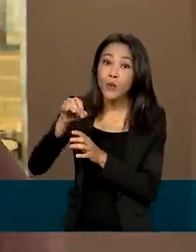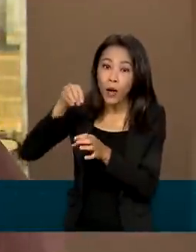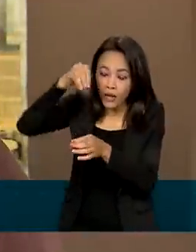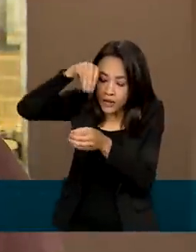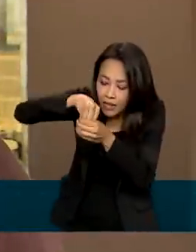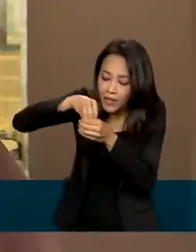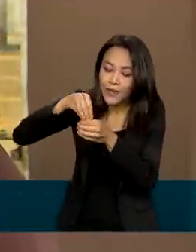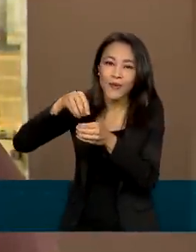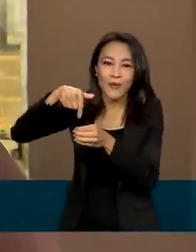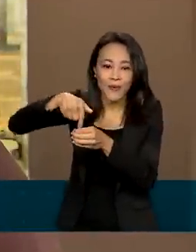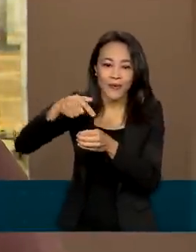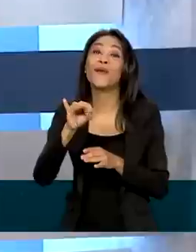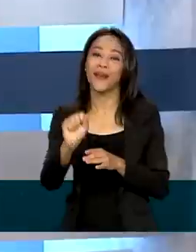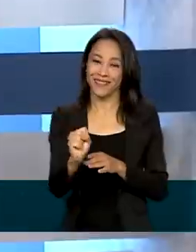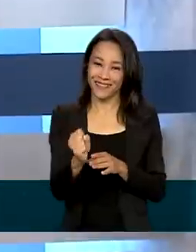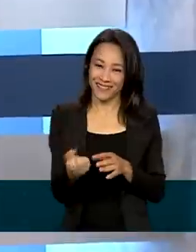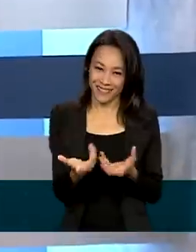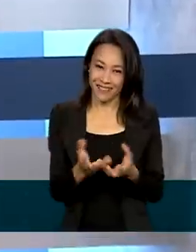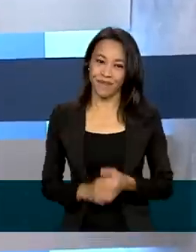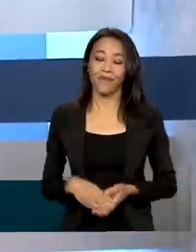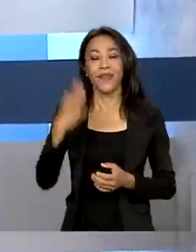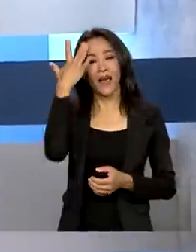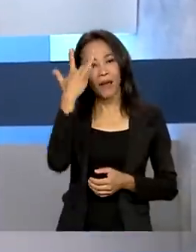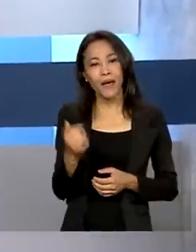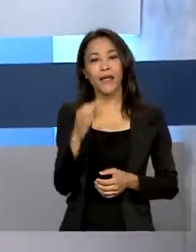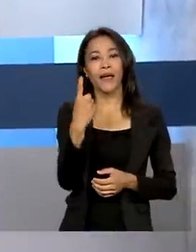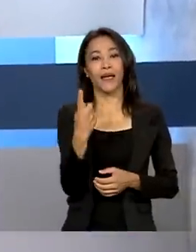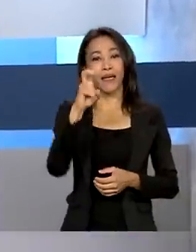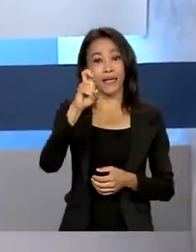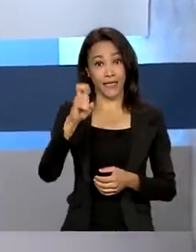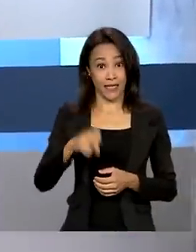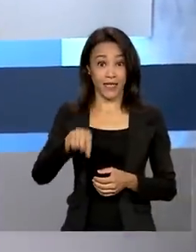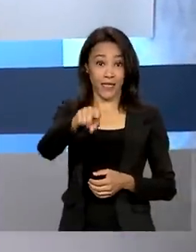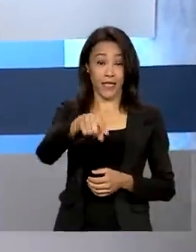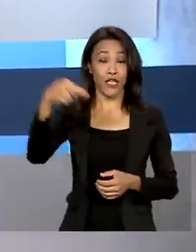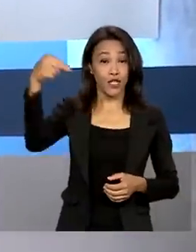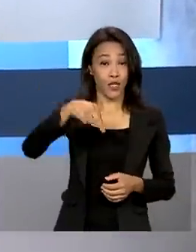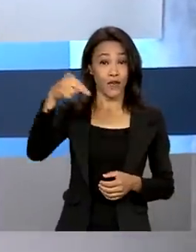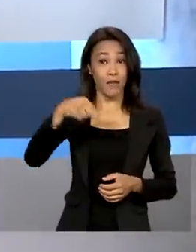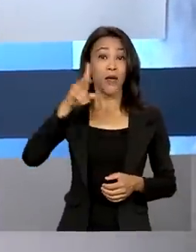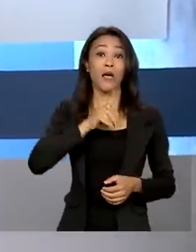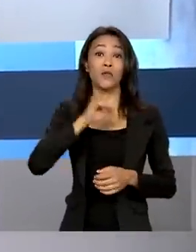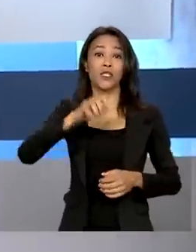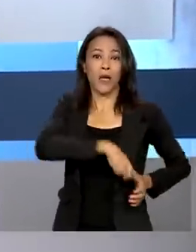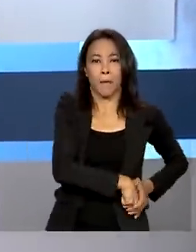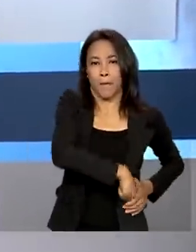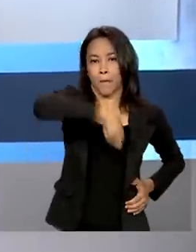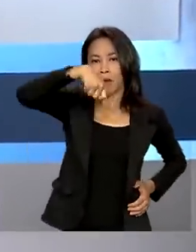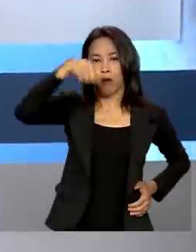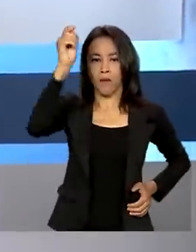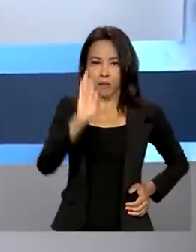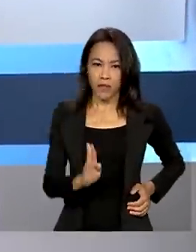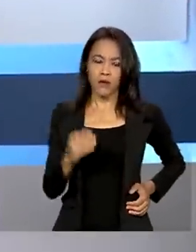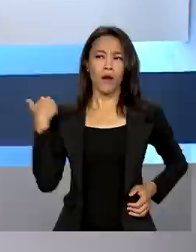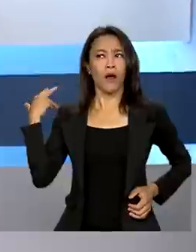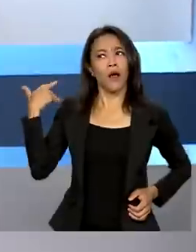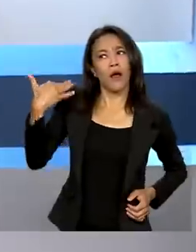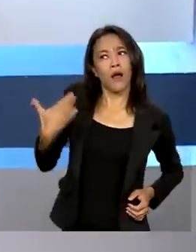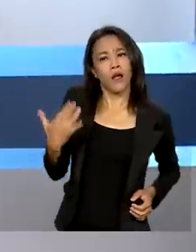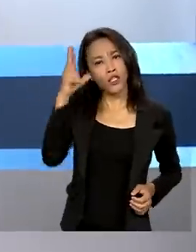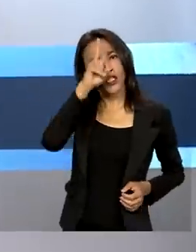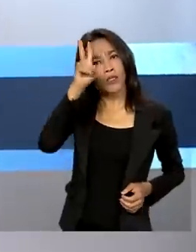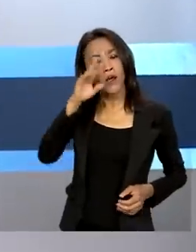vai ficar Espetacular amanhã 15 de Novembro é dia da Proclamação da República E por falar em fatos históricos